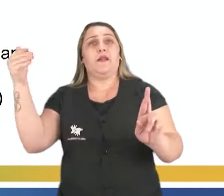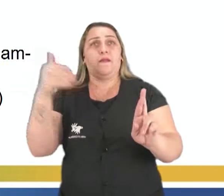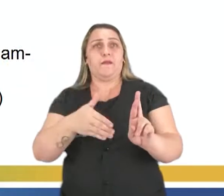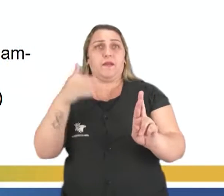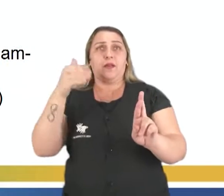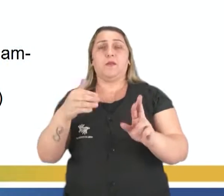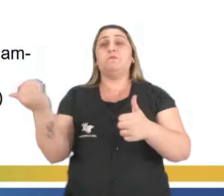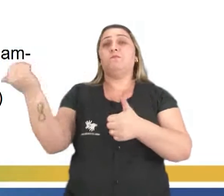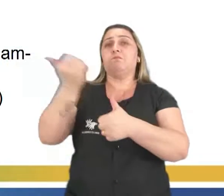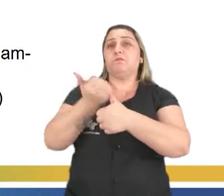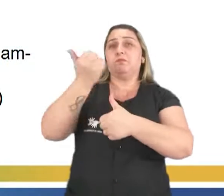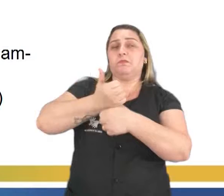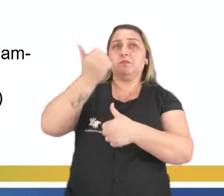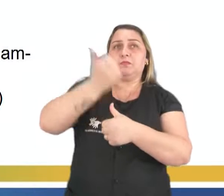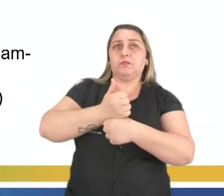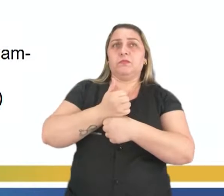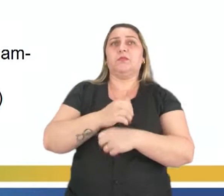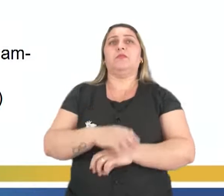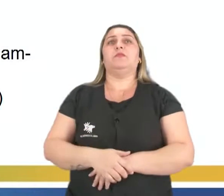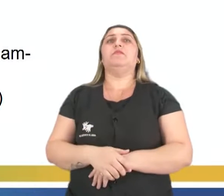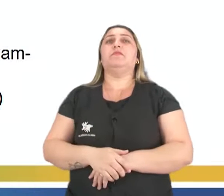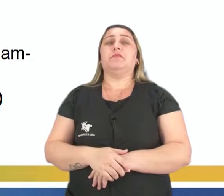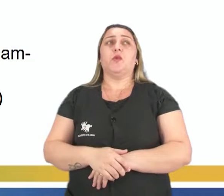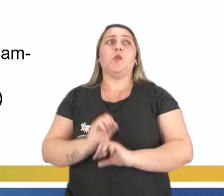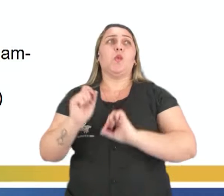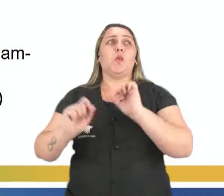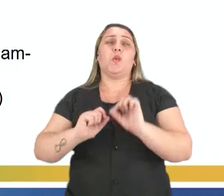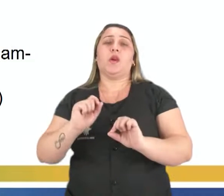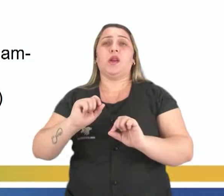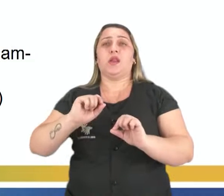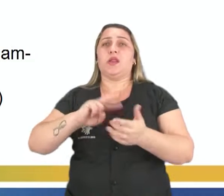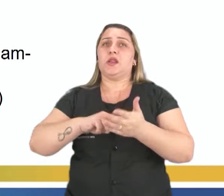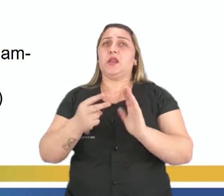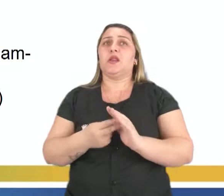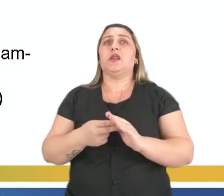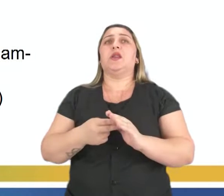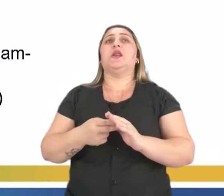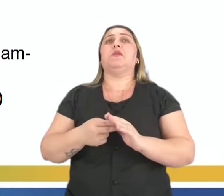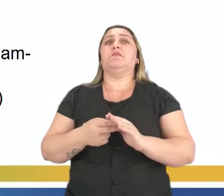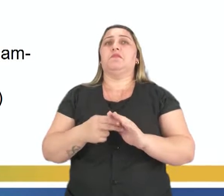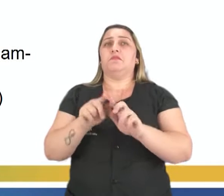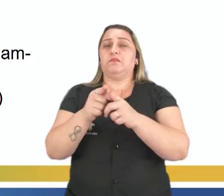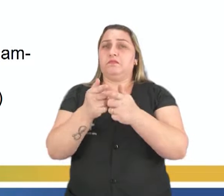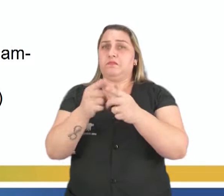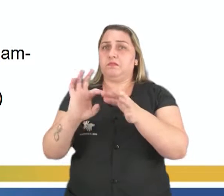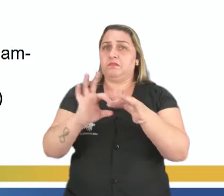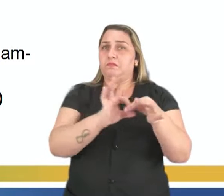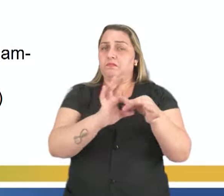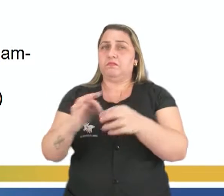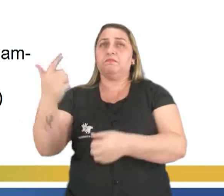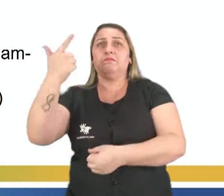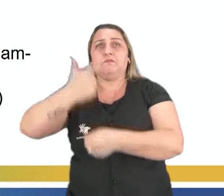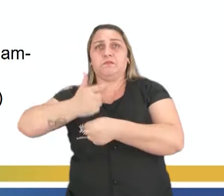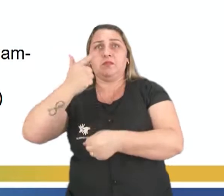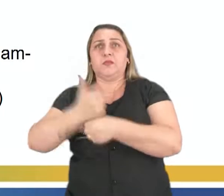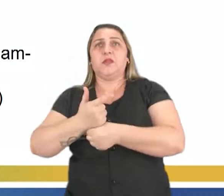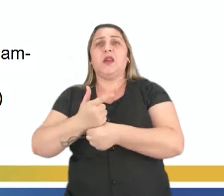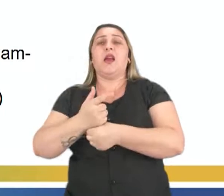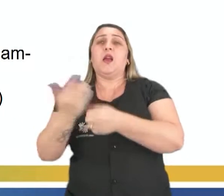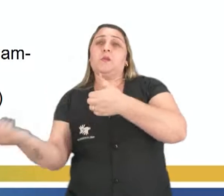referencial por substituições. O que seria isso? Garantem a coesão lexical. Ocorrem quando um